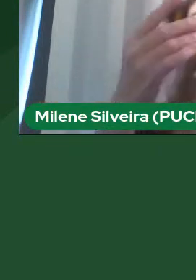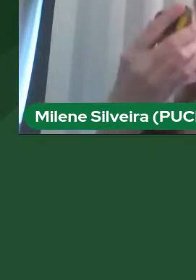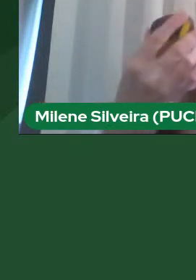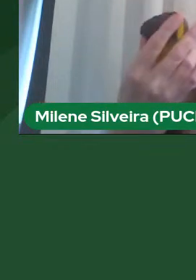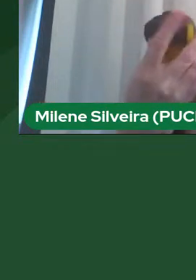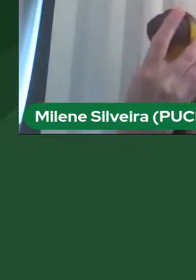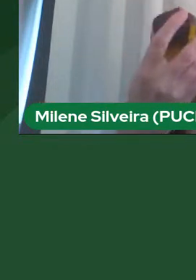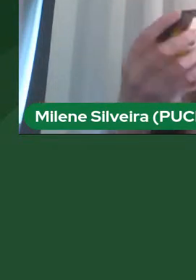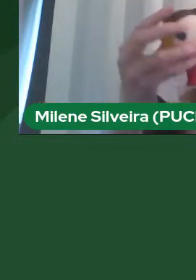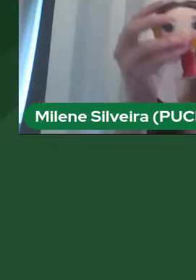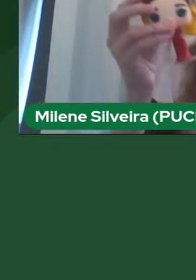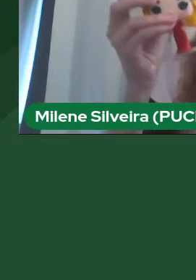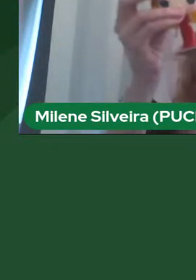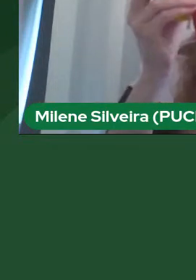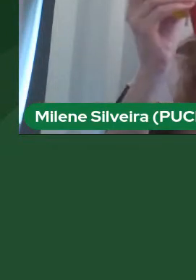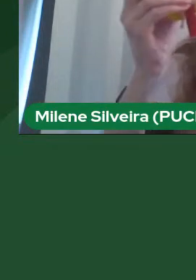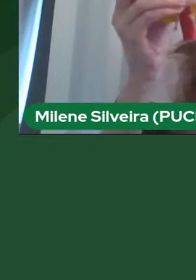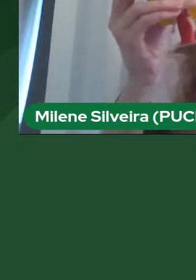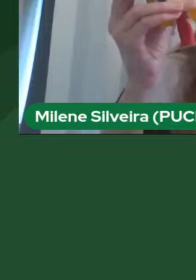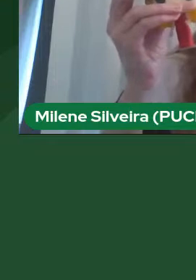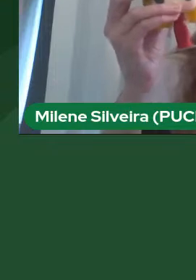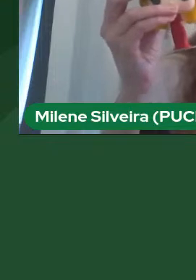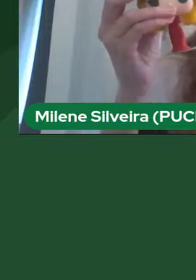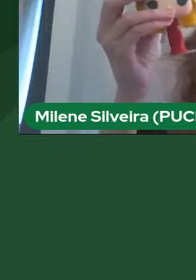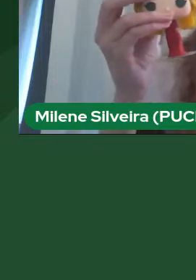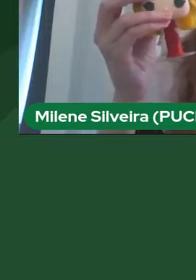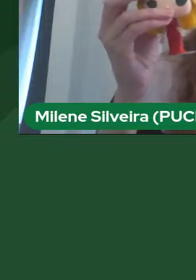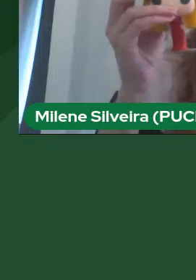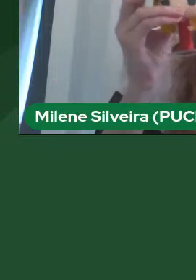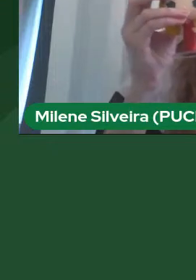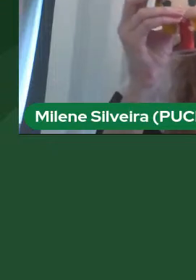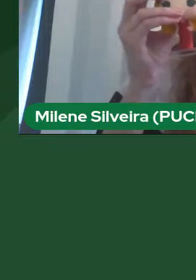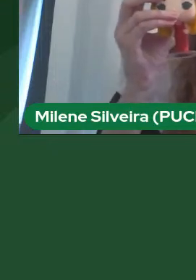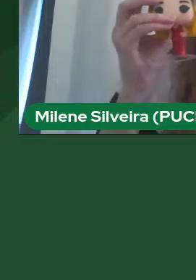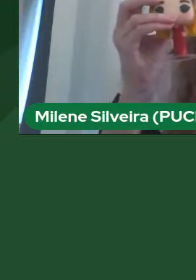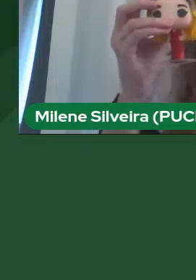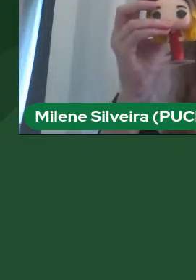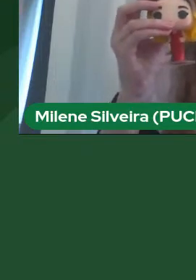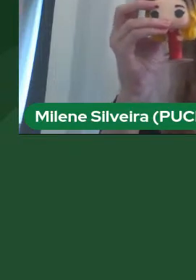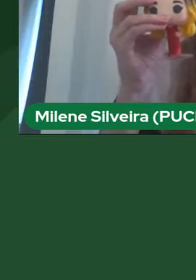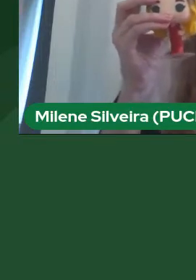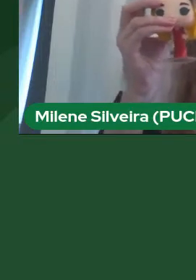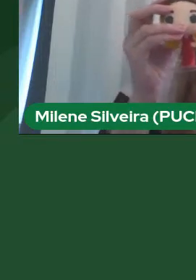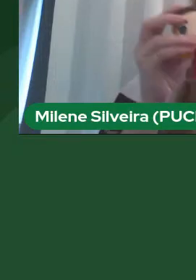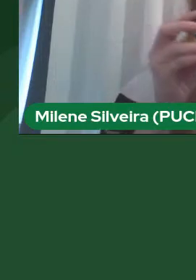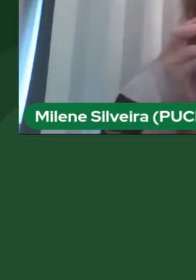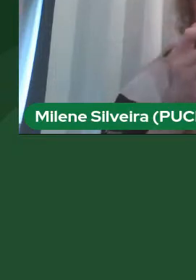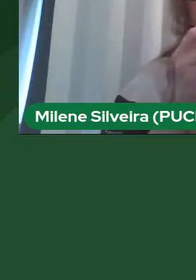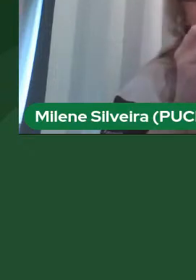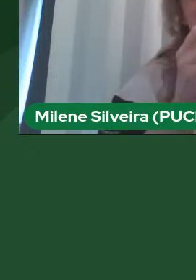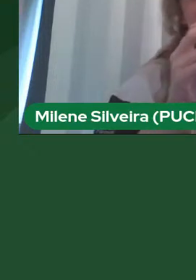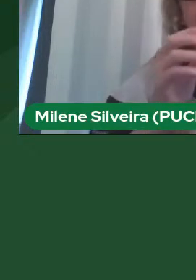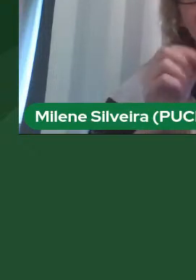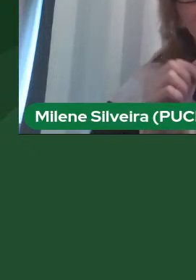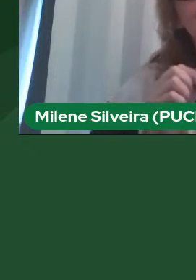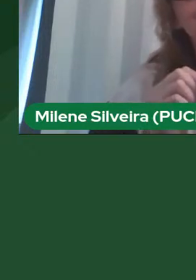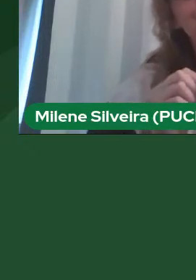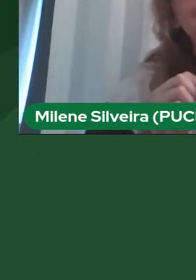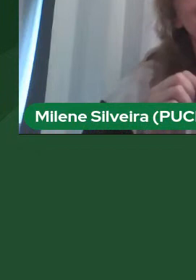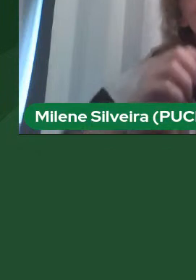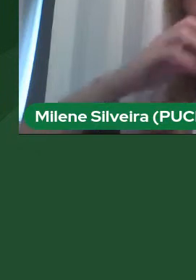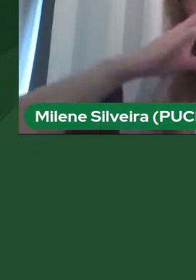Obrigada. E aí, estou maravilhosa. Eu vou ter que ir assim no IHC do ano que vem, né? Pelo menos eu tenho um ano para me preparar para esse